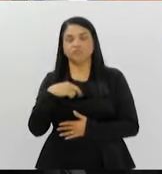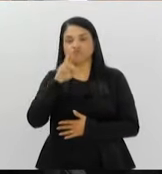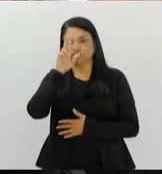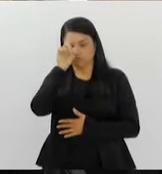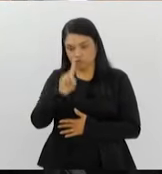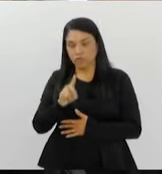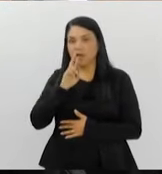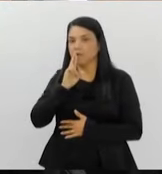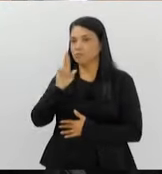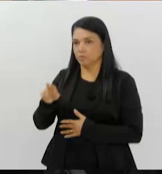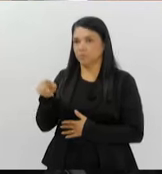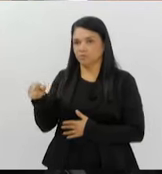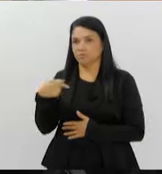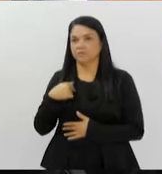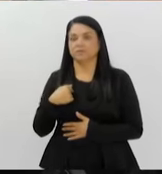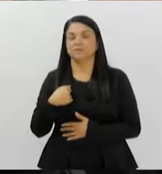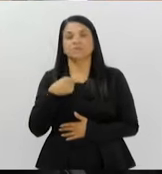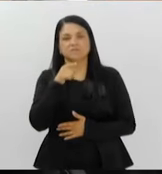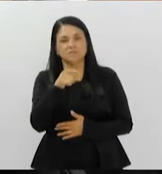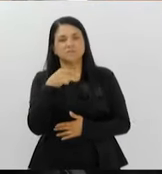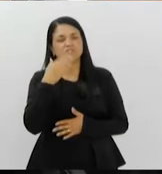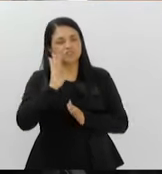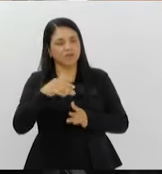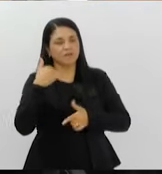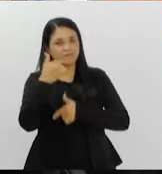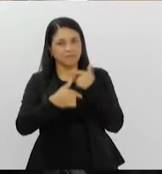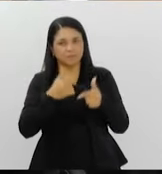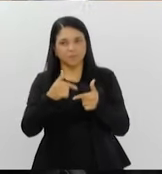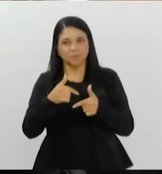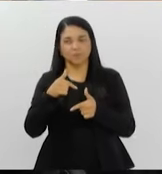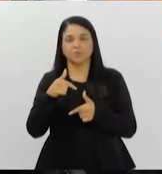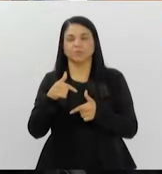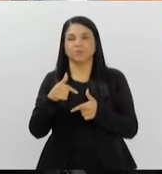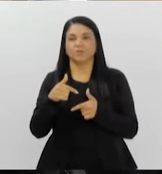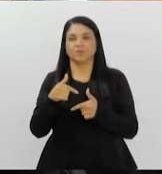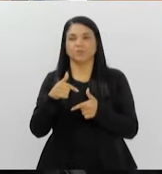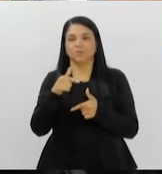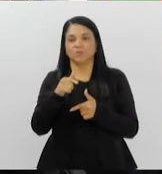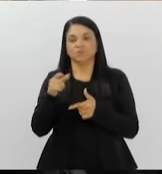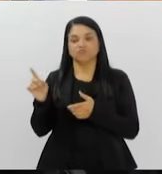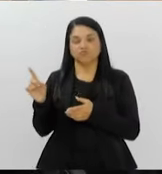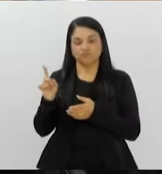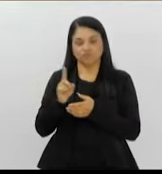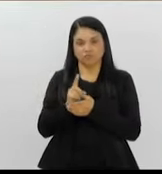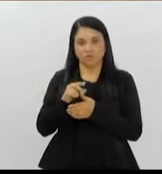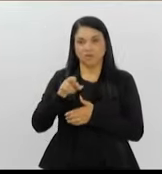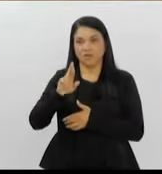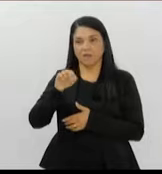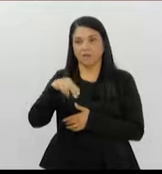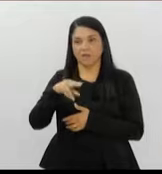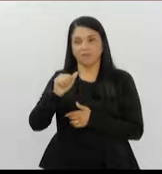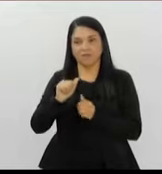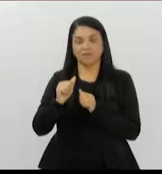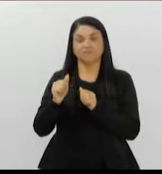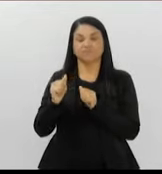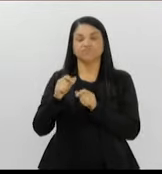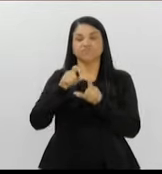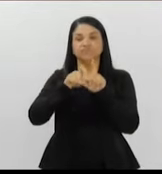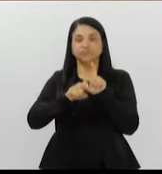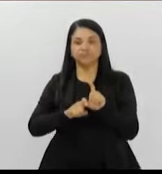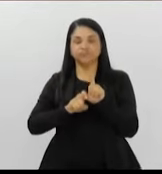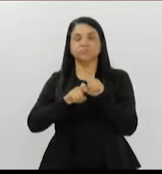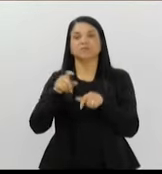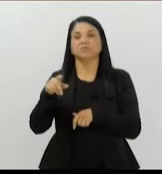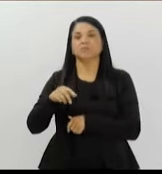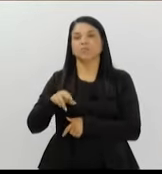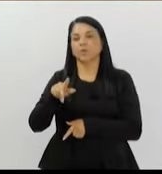favor. Presidente, eu não sei se o deputado Renan Jordi já trabalhou na vida, porque ele chegou aqui pendurado no irmão. Ele não conseguiu ter